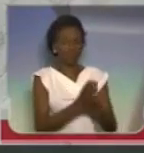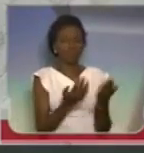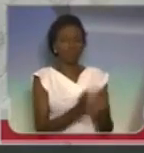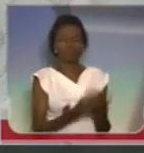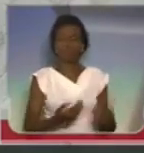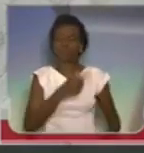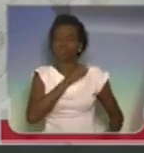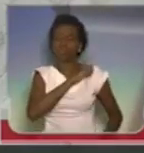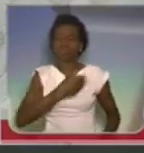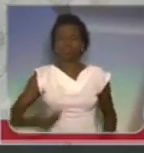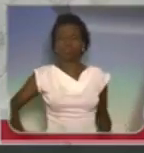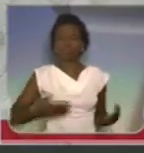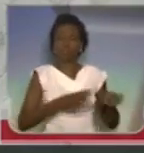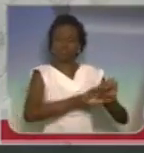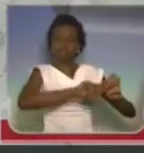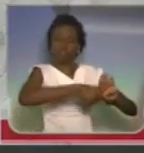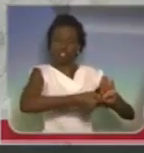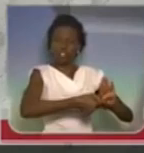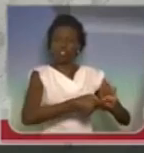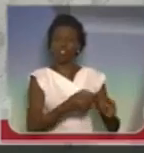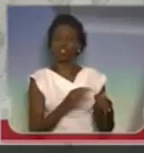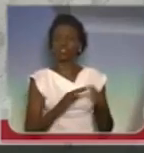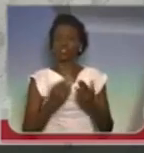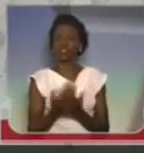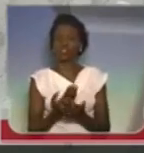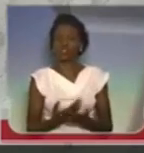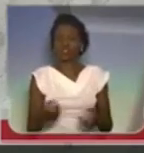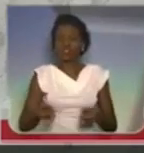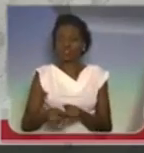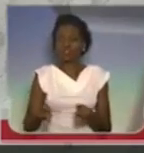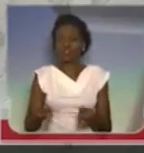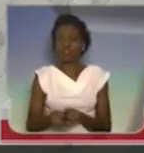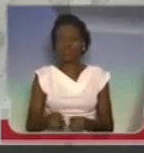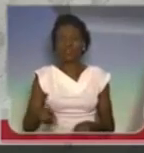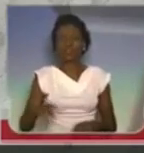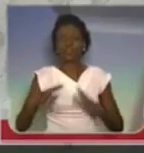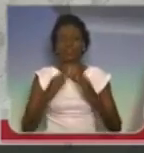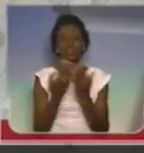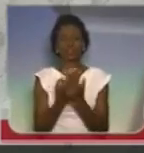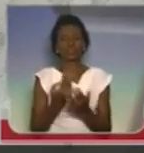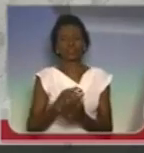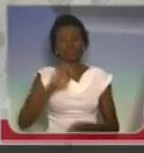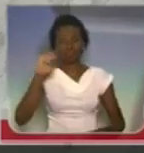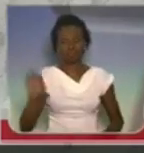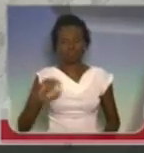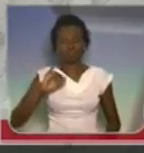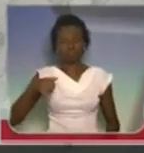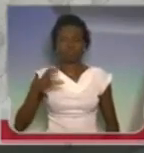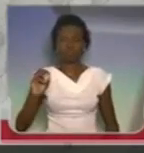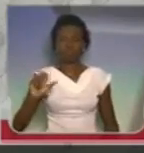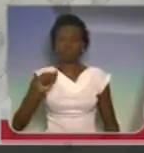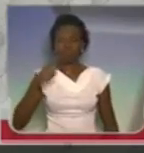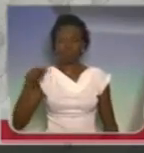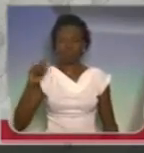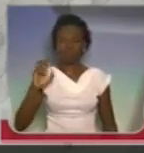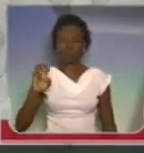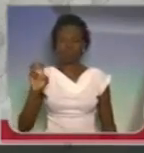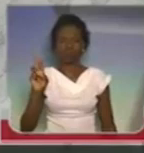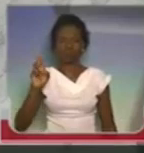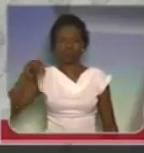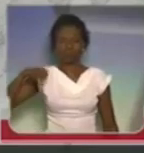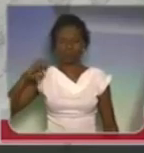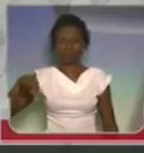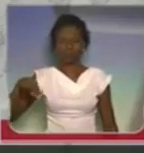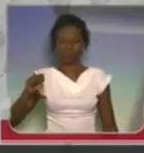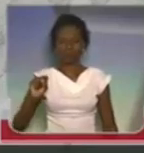Alves ou mesmo a Escola Estadual João Ernesto fagim que fica aqui alguns quilômetros aqui da